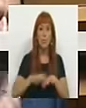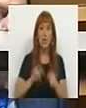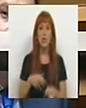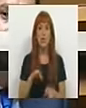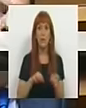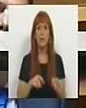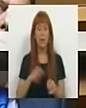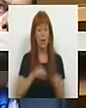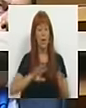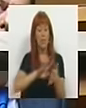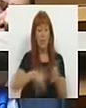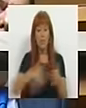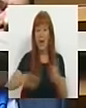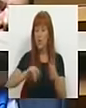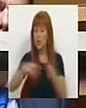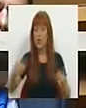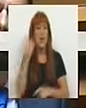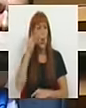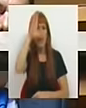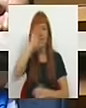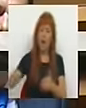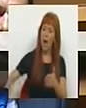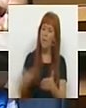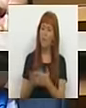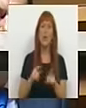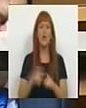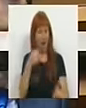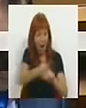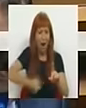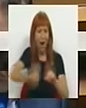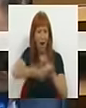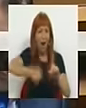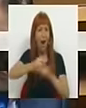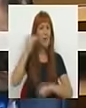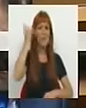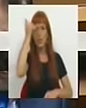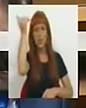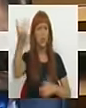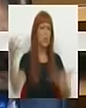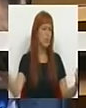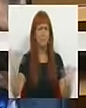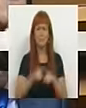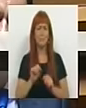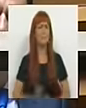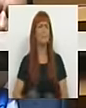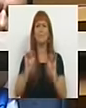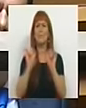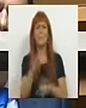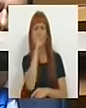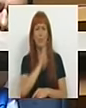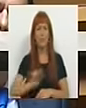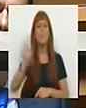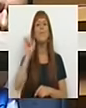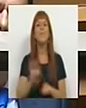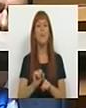o PNR e a maneira como o Governo se propõe atacar o futuro da